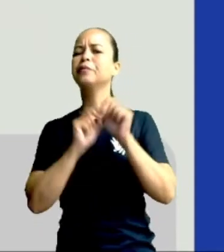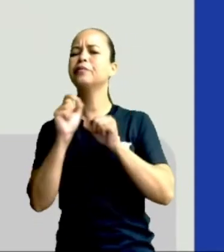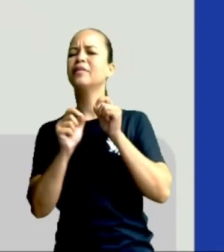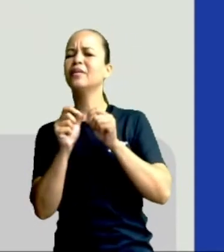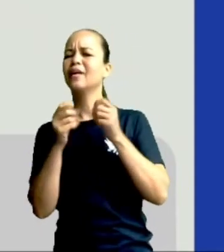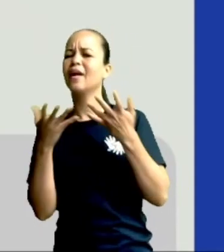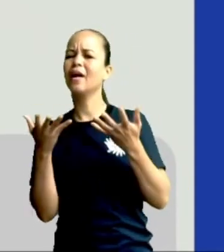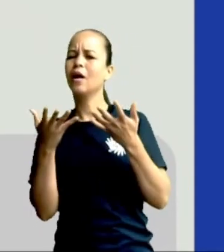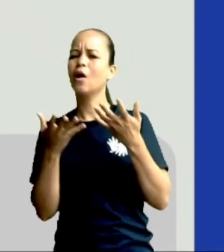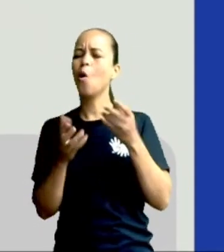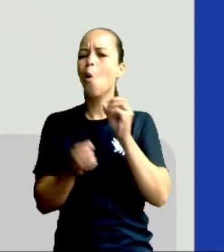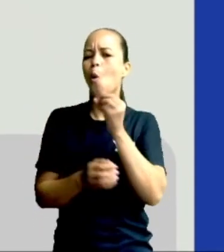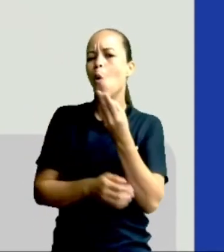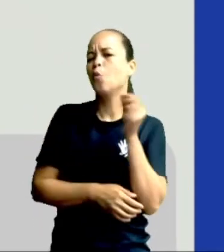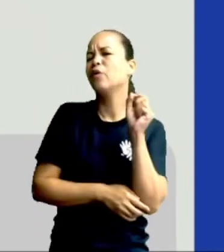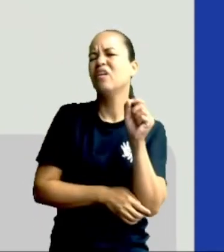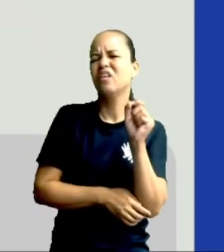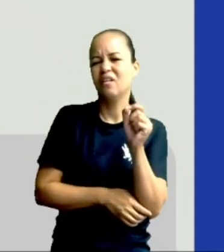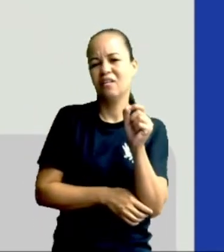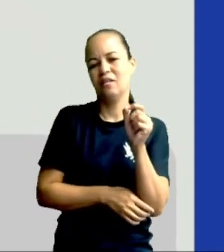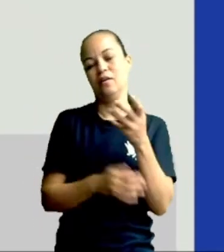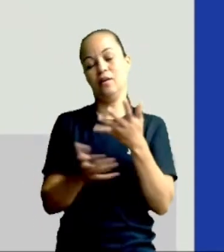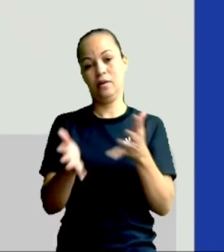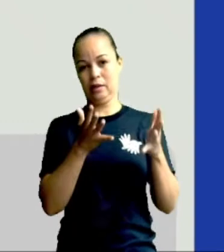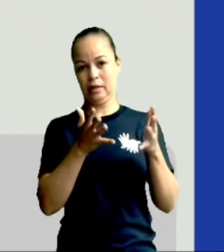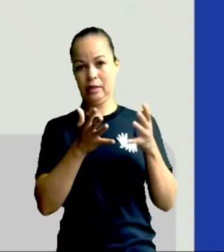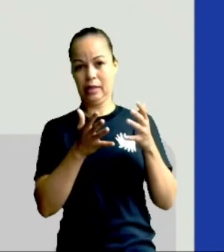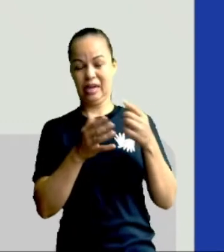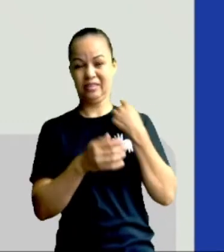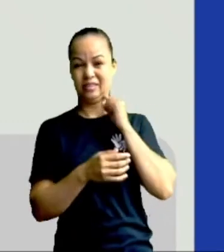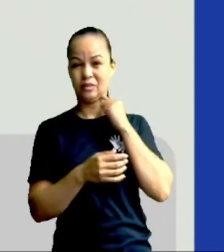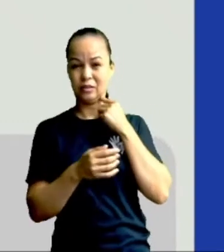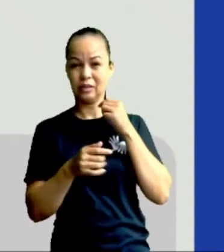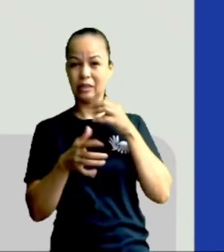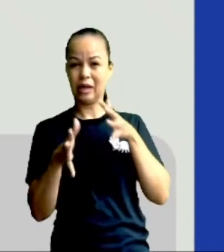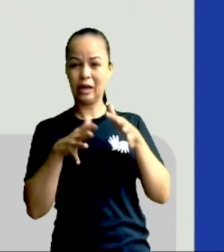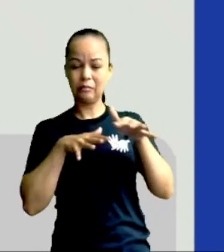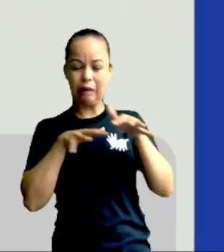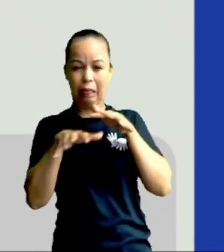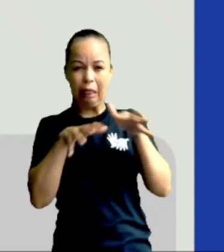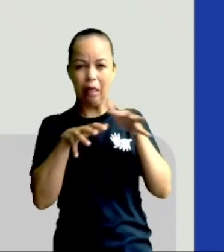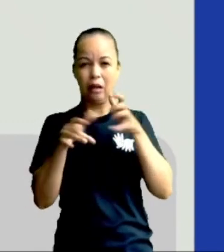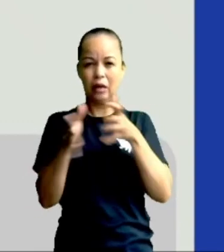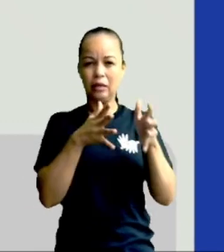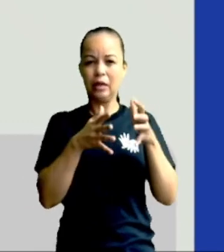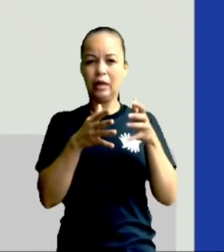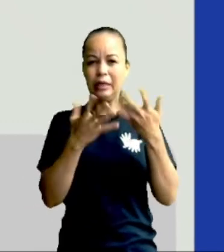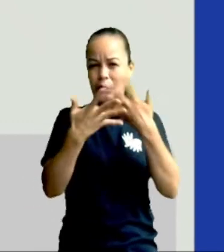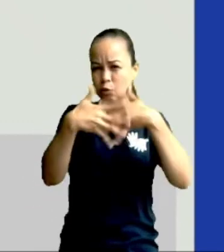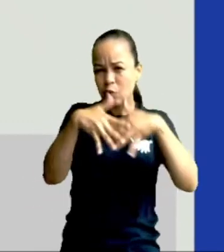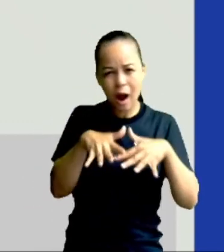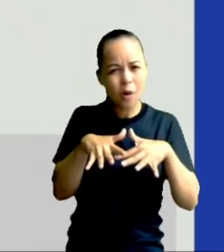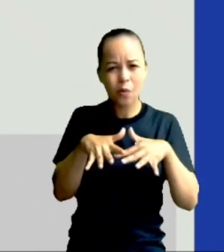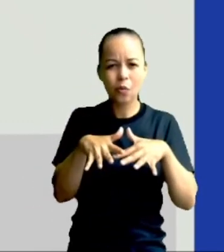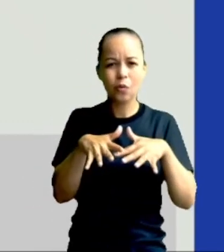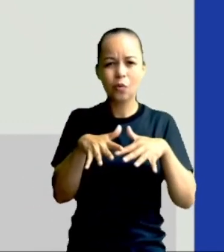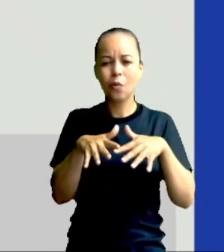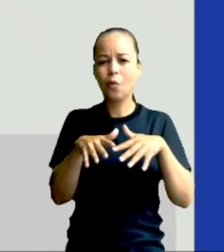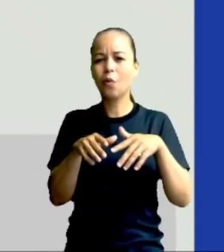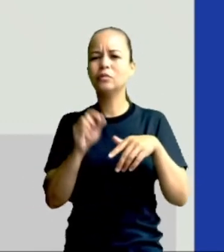quem? Será que esse desequilíbrio, essa poluição, ela ocorre naturalmente? Ou por meio de quem ou